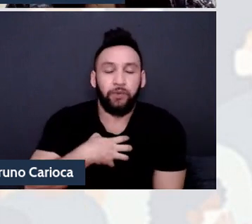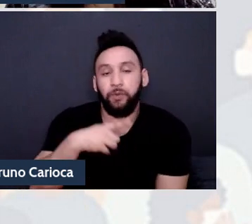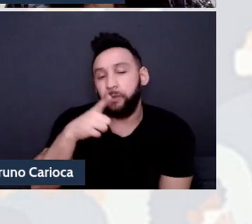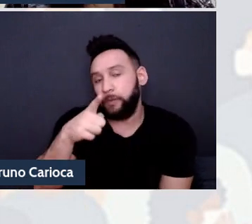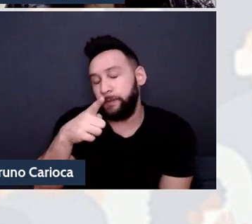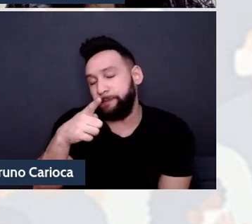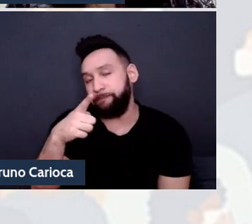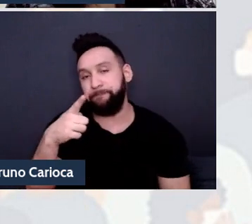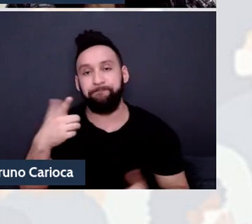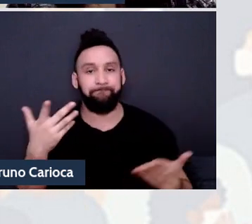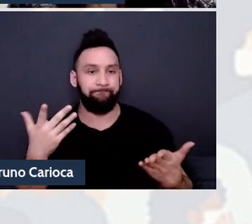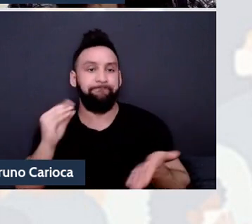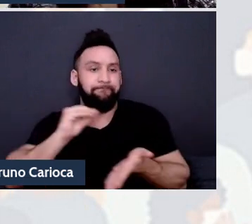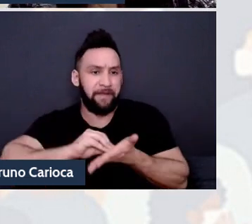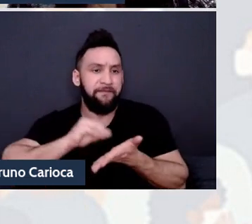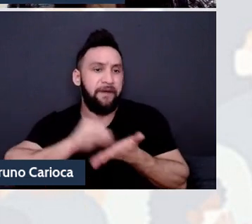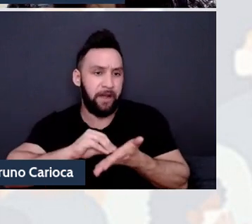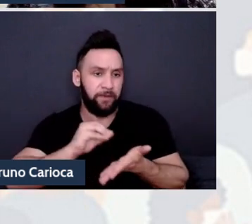né,